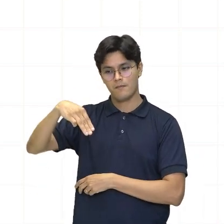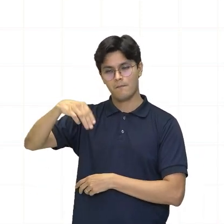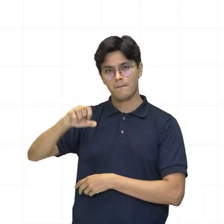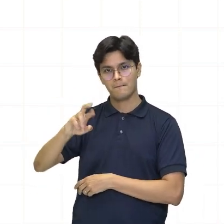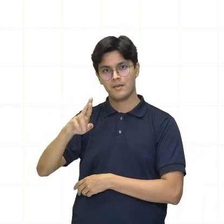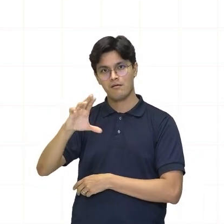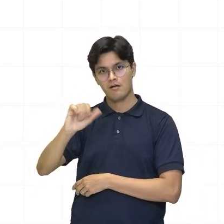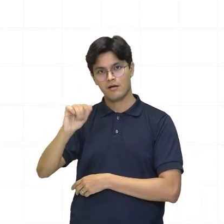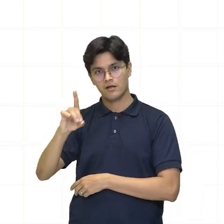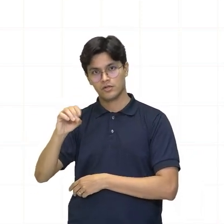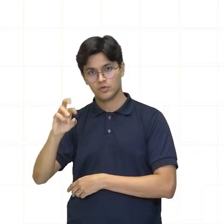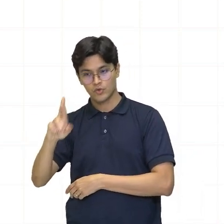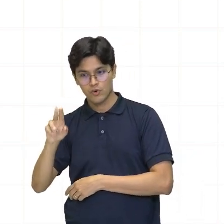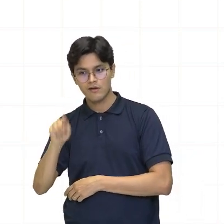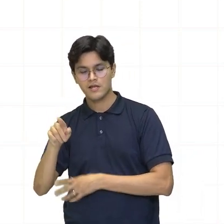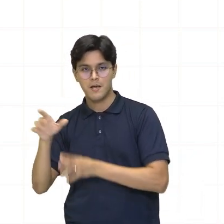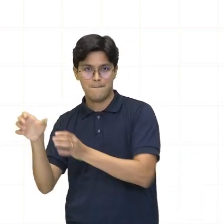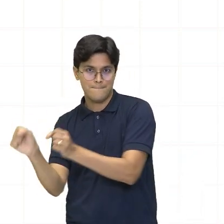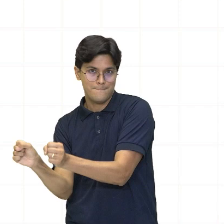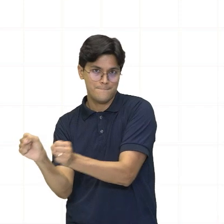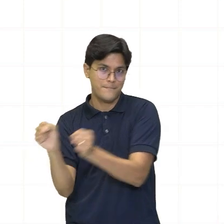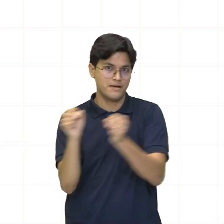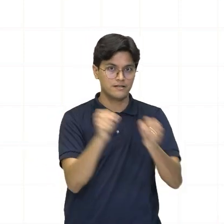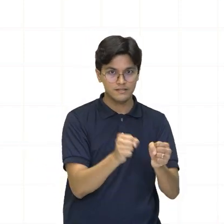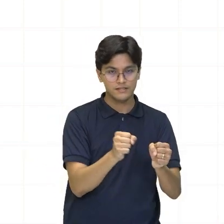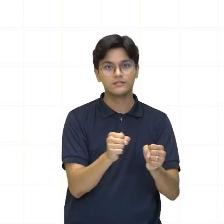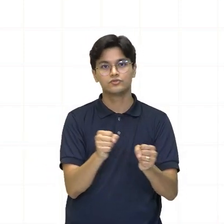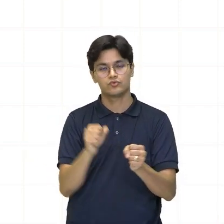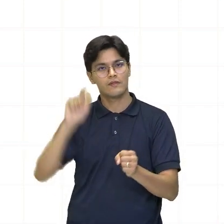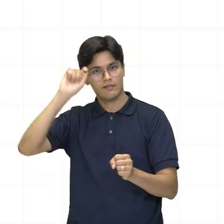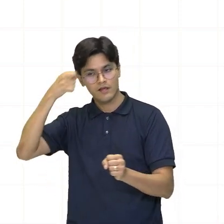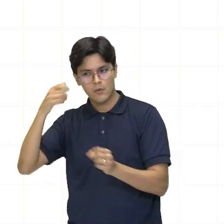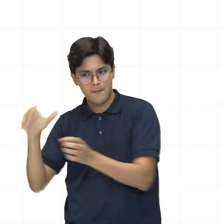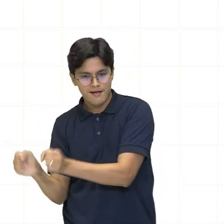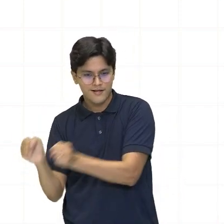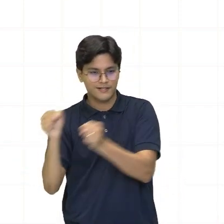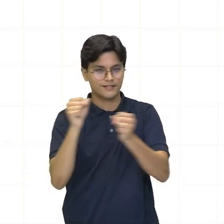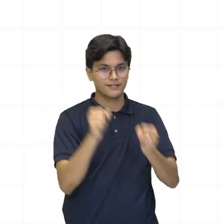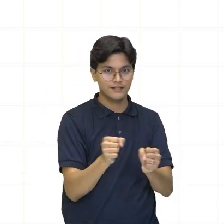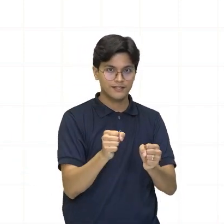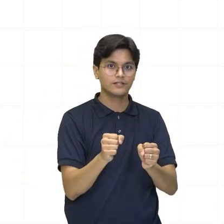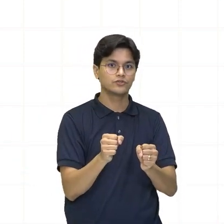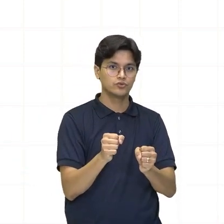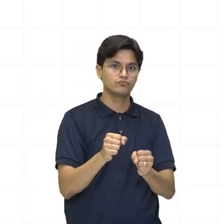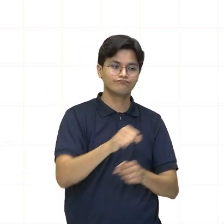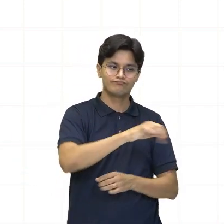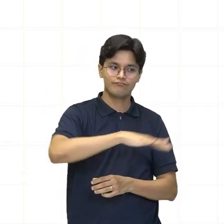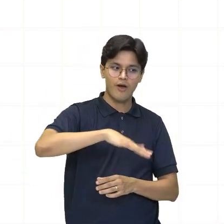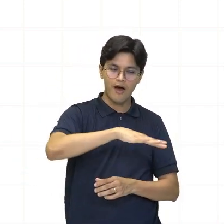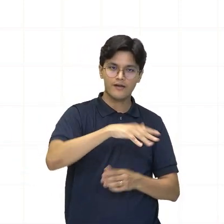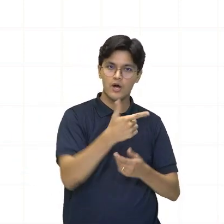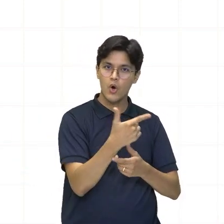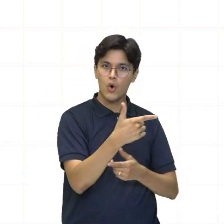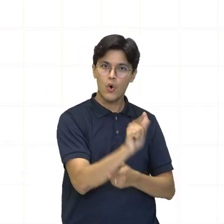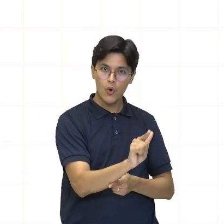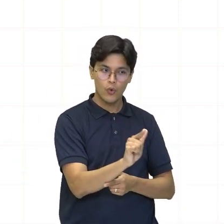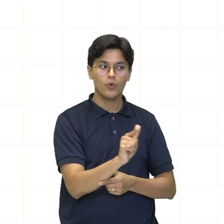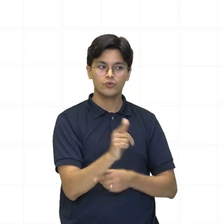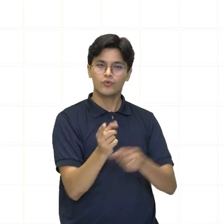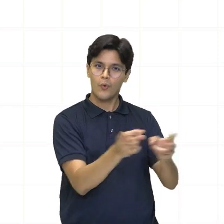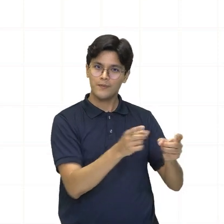levando aí os cativos para outras regiões para serem vendidos, aumentando a dinâmica do comércio de